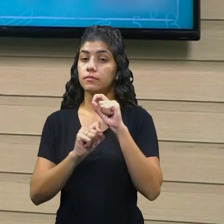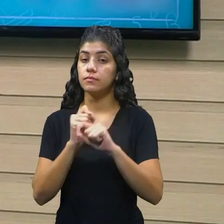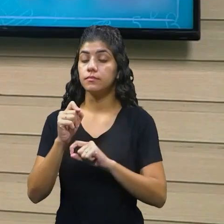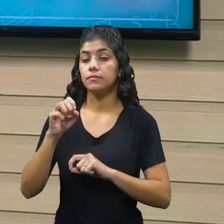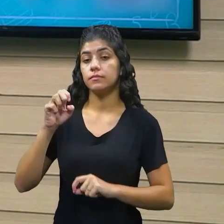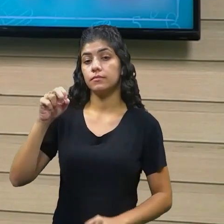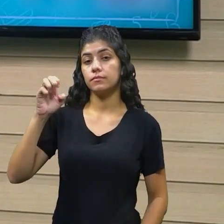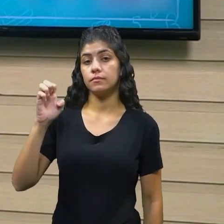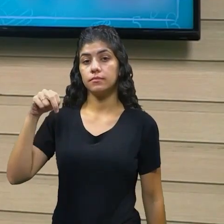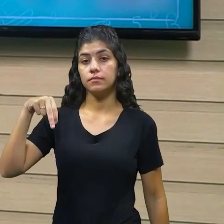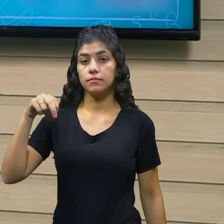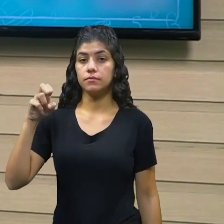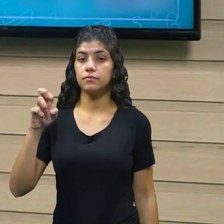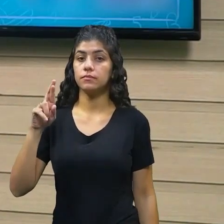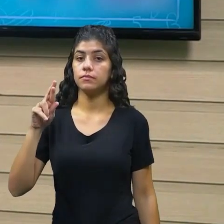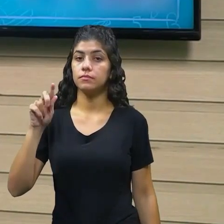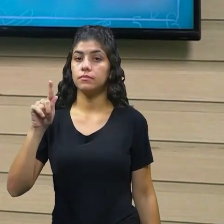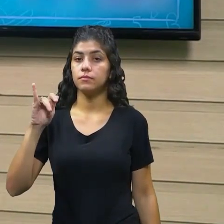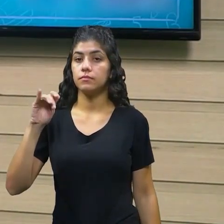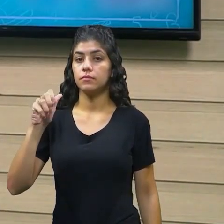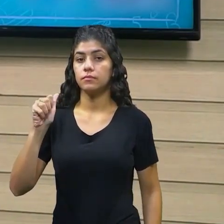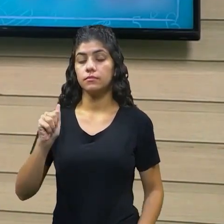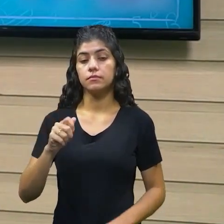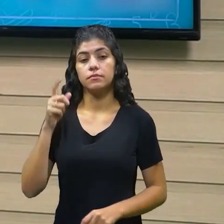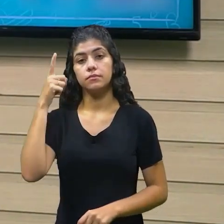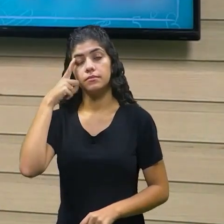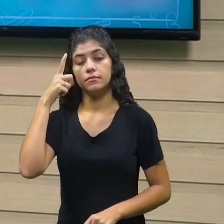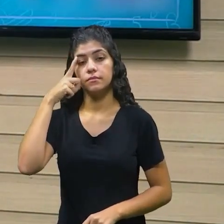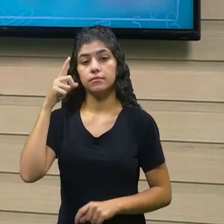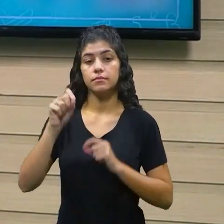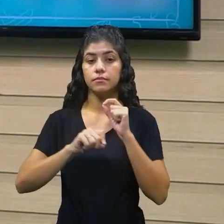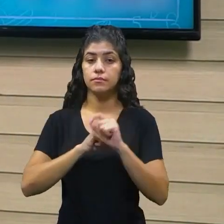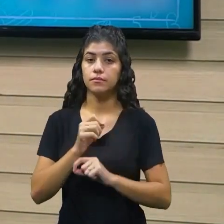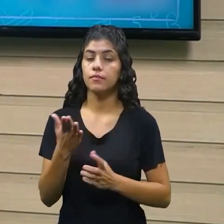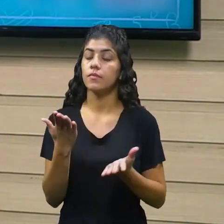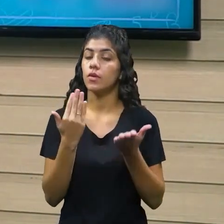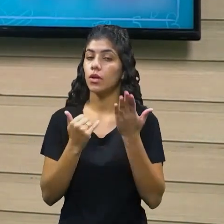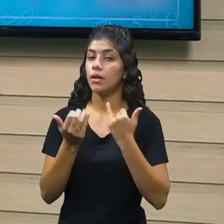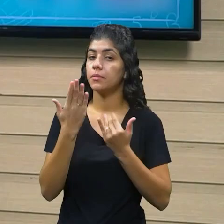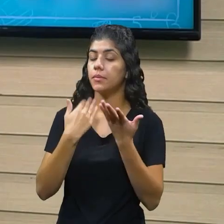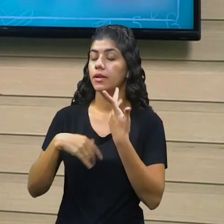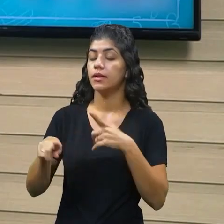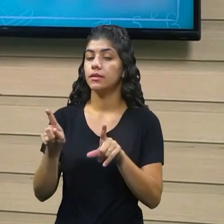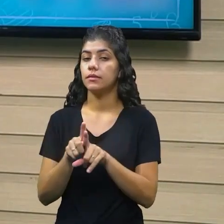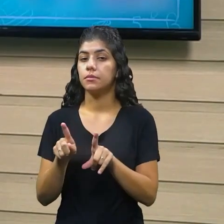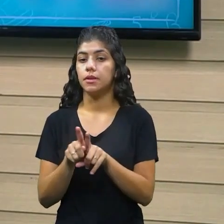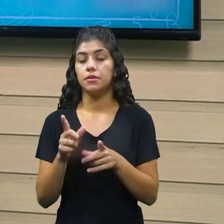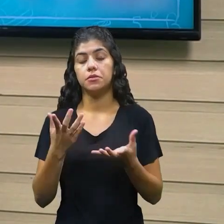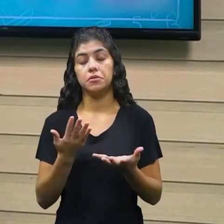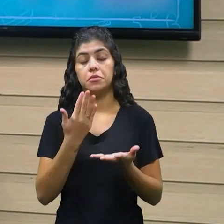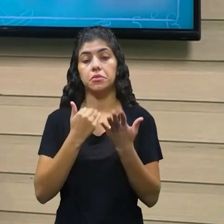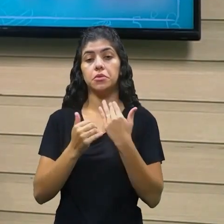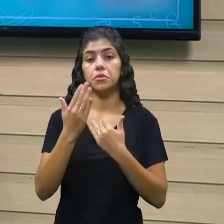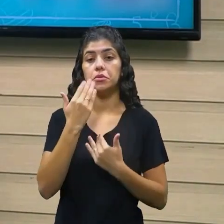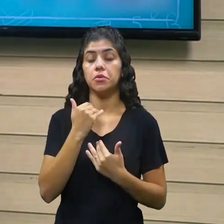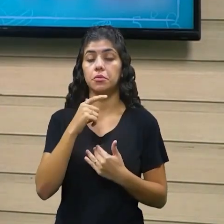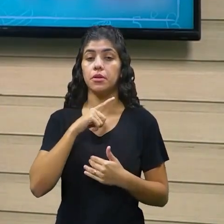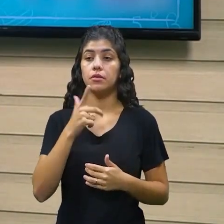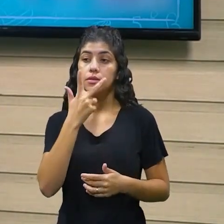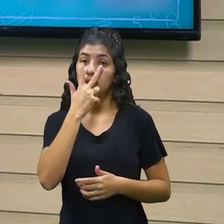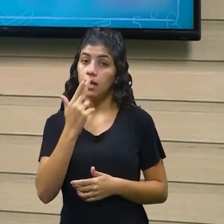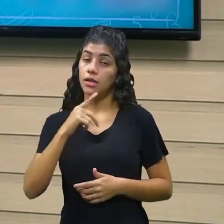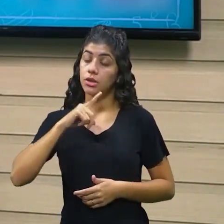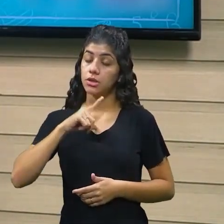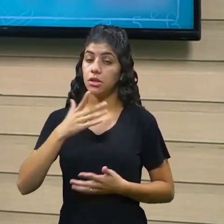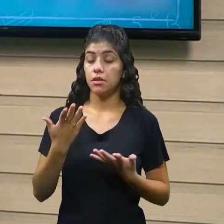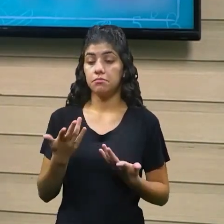energia? Então, você pode pensar em energia quando você se alimenta, quando você come um alimento que você acha que é mais